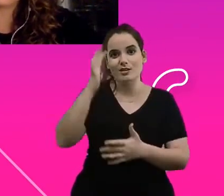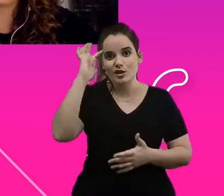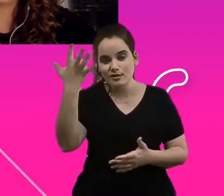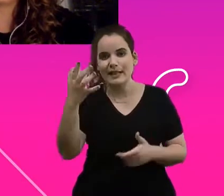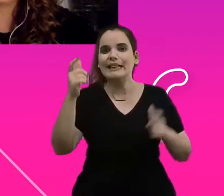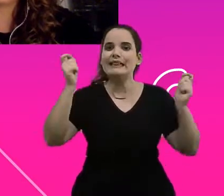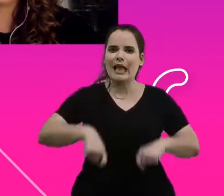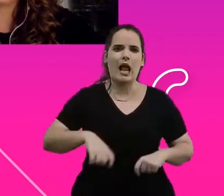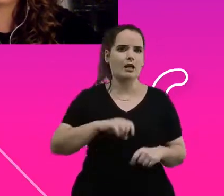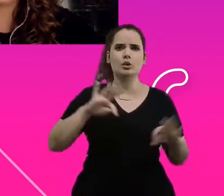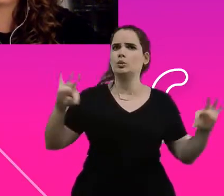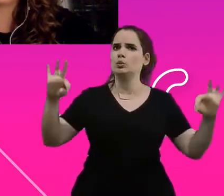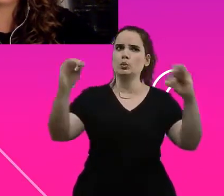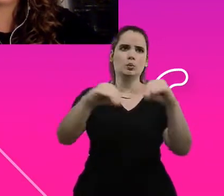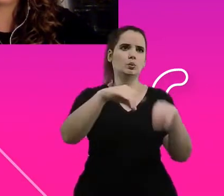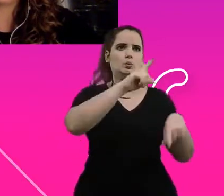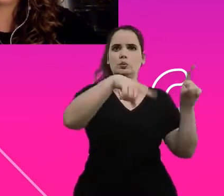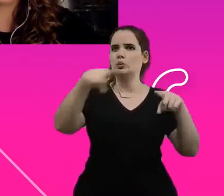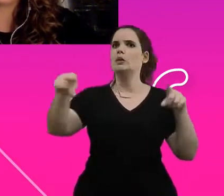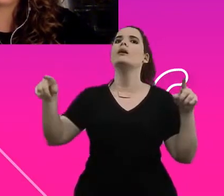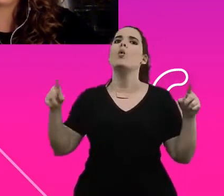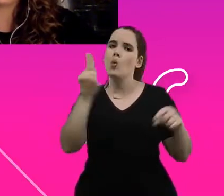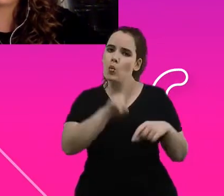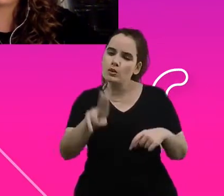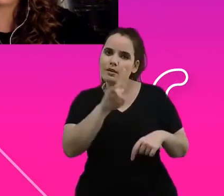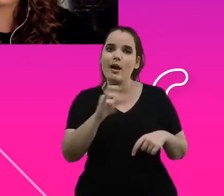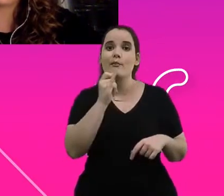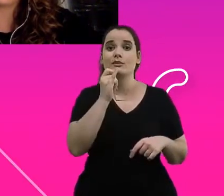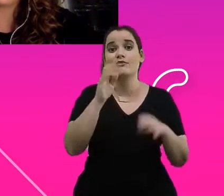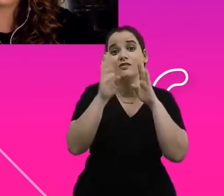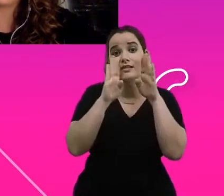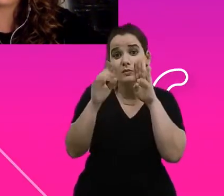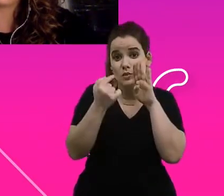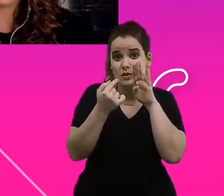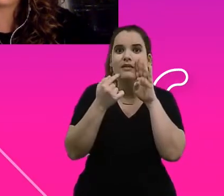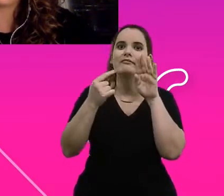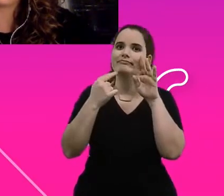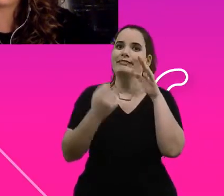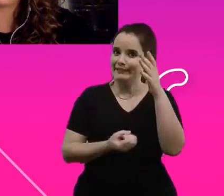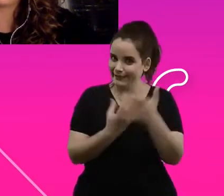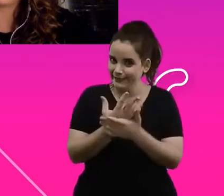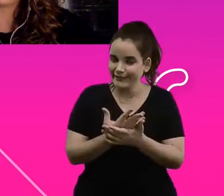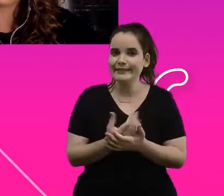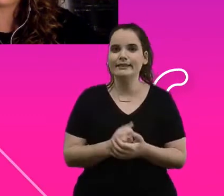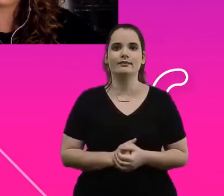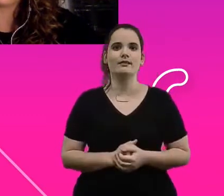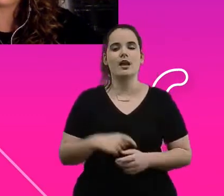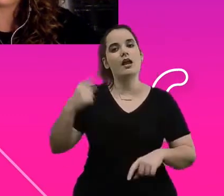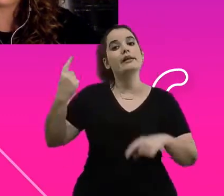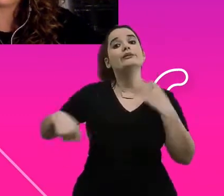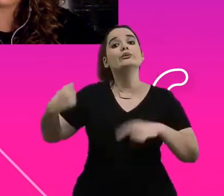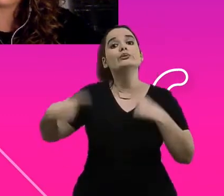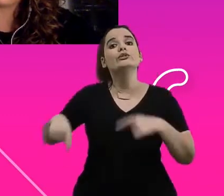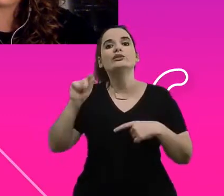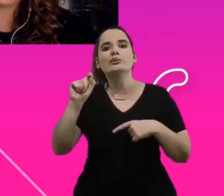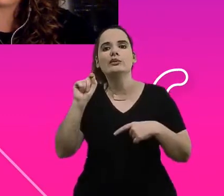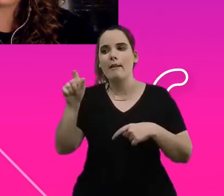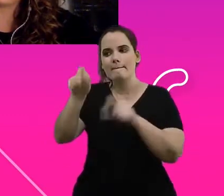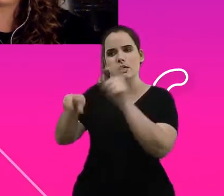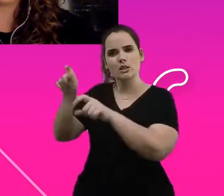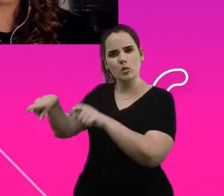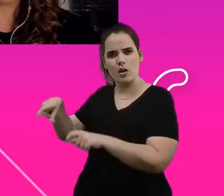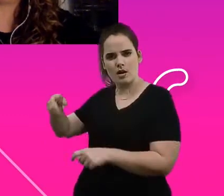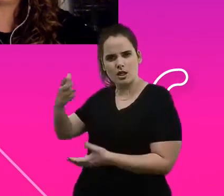é o que o Facebook faz, promovendo a discussão entre experts sobre questões sociais que têm de